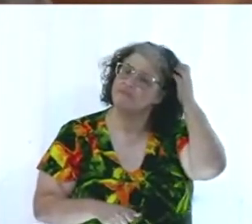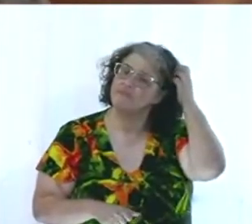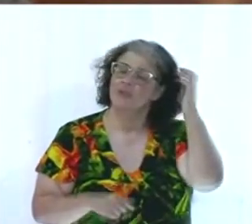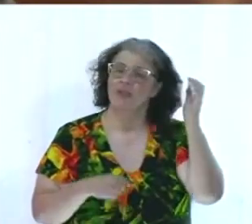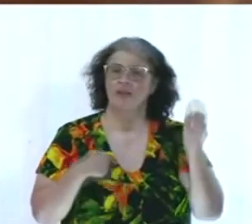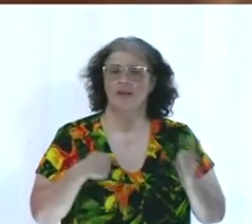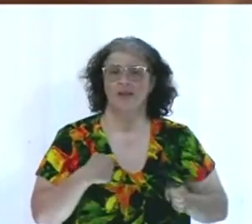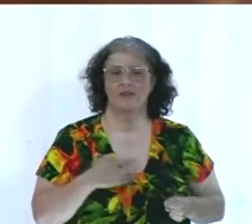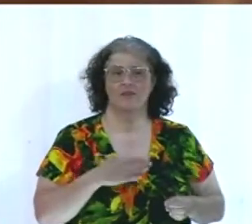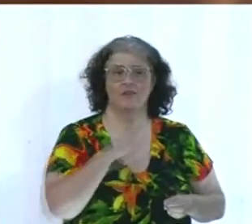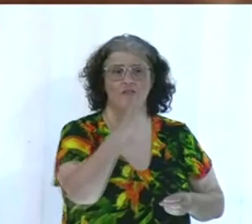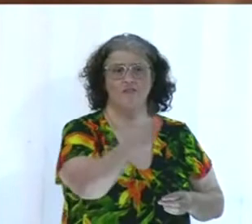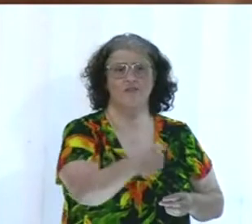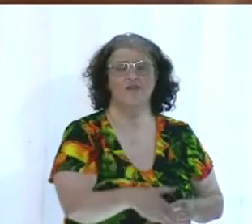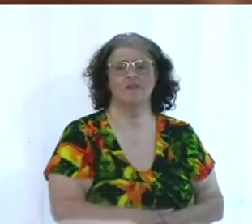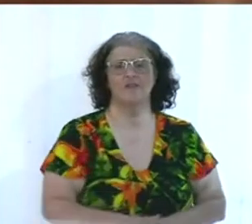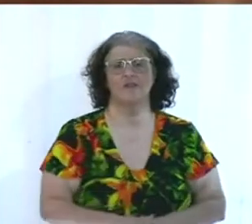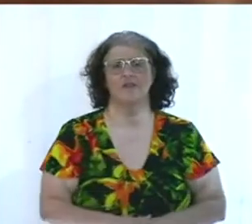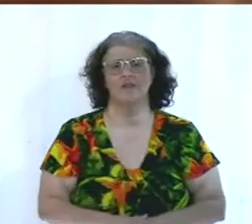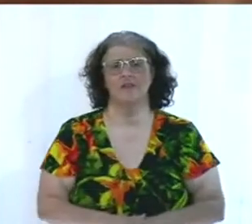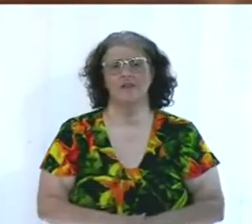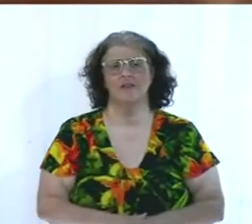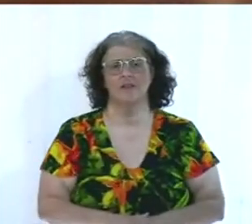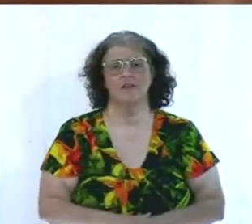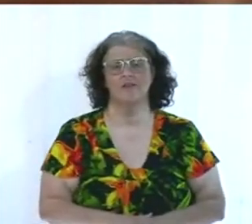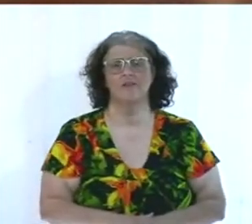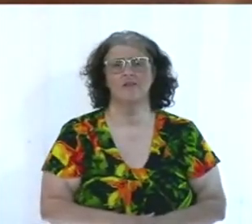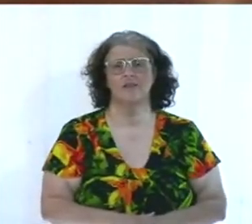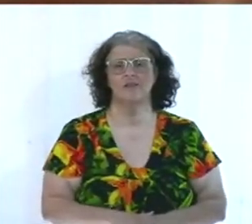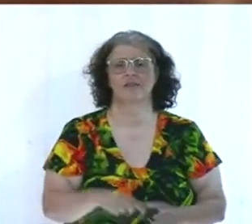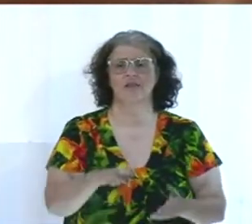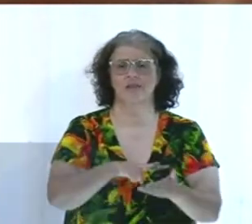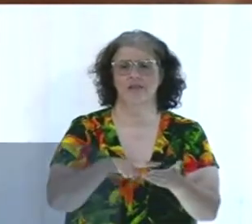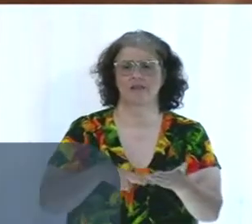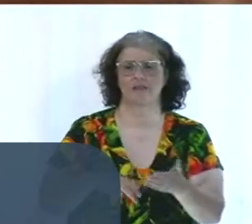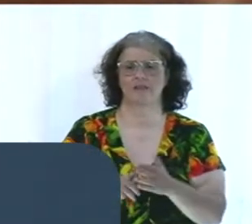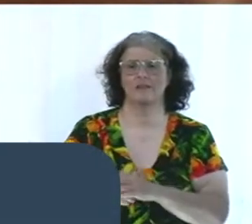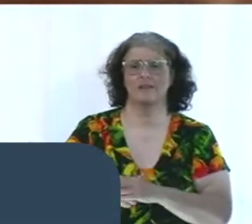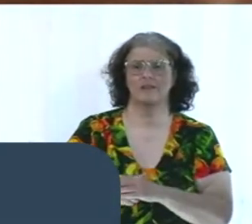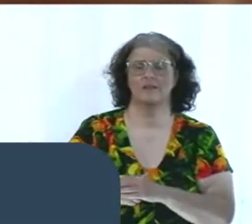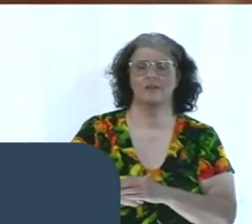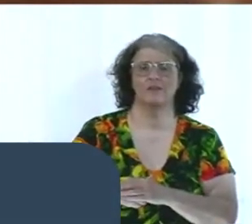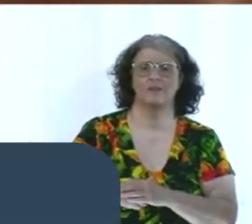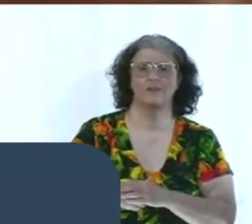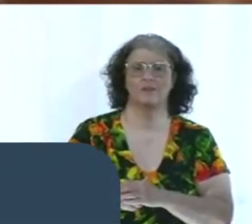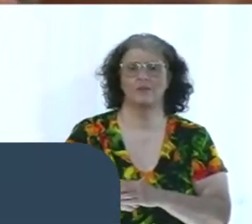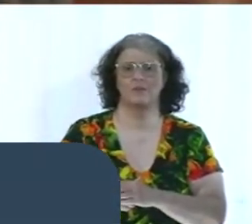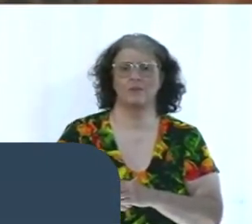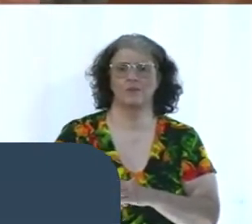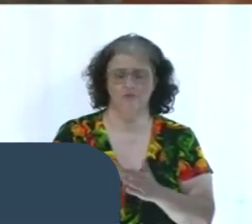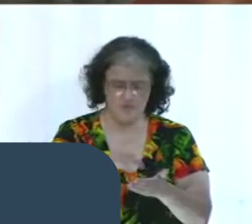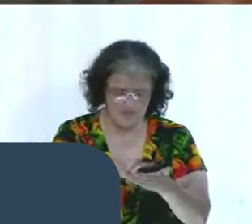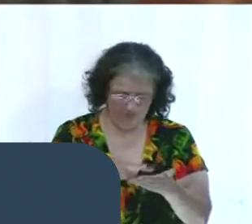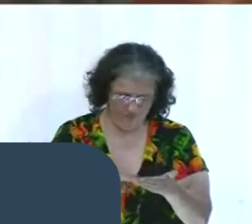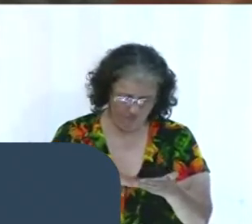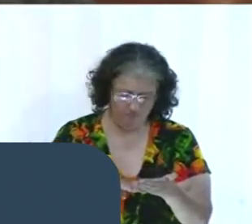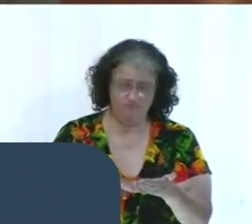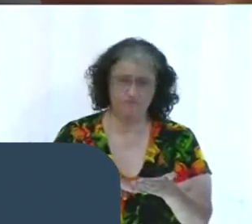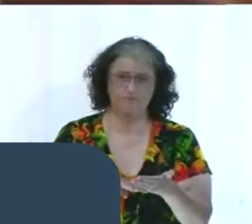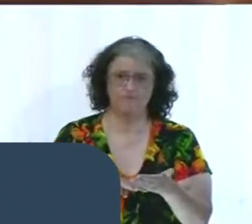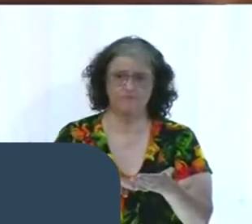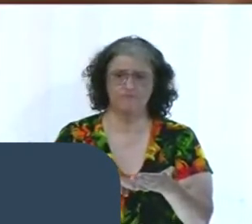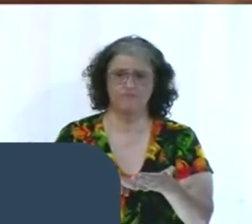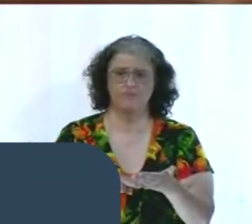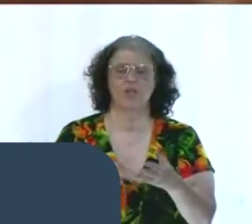isso. Hoje, se você quer uma boa literatura, talvez você vai ter que conversar com o seu pastor, com o seu discipulador, e ele vai te instruir, porque